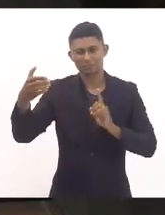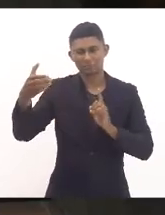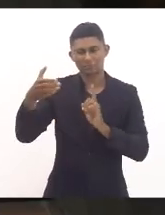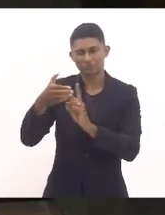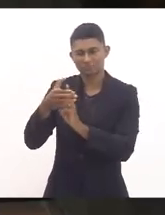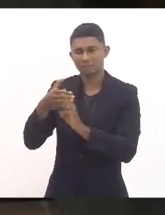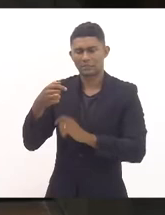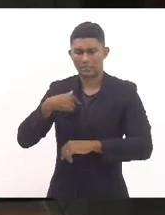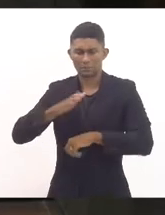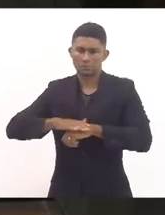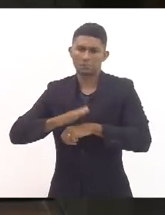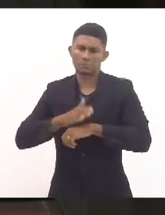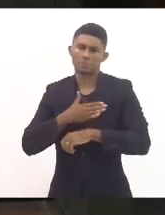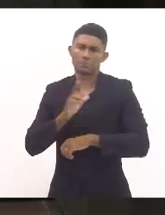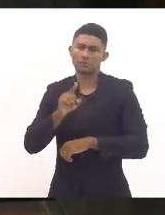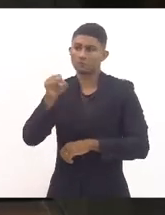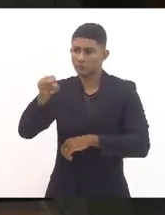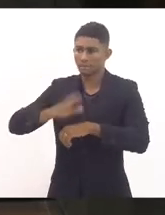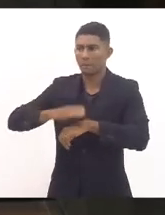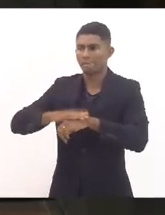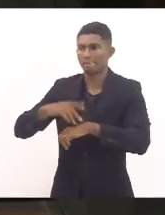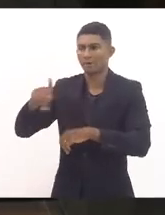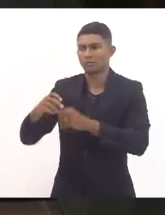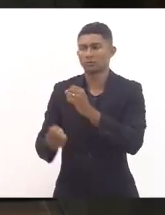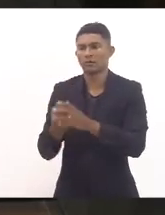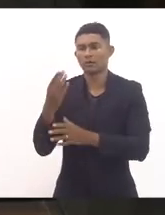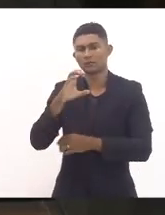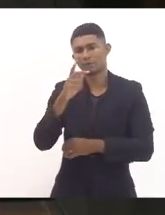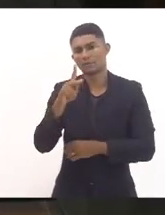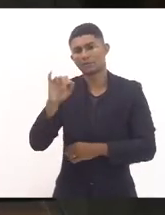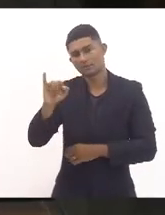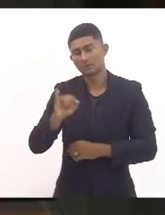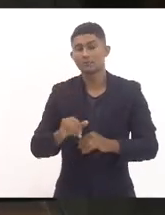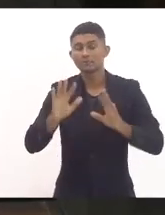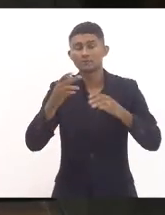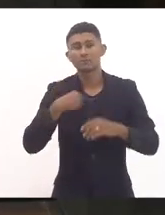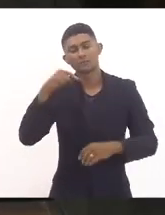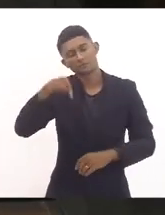que eu seja autor, que é a Vossa Excelência. Mas eu queria dizer,